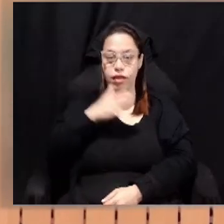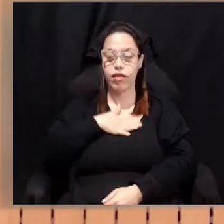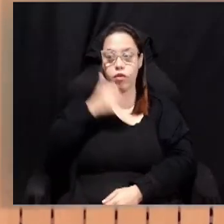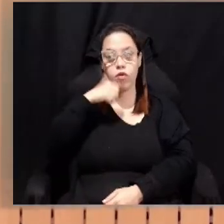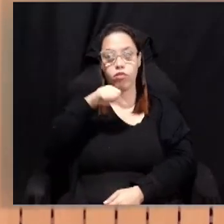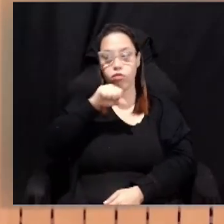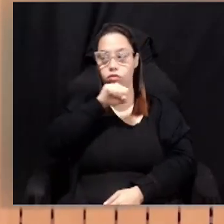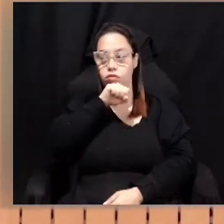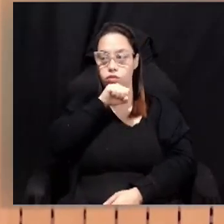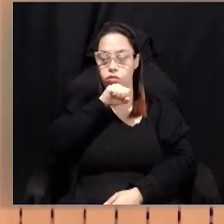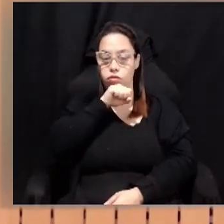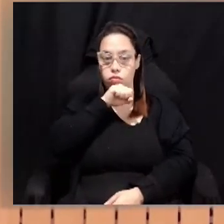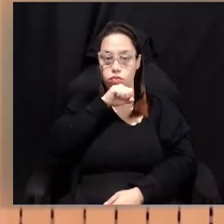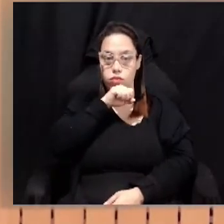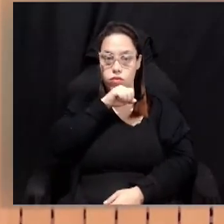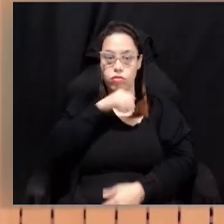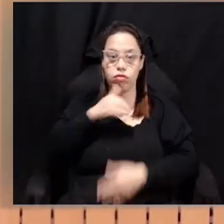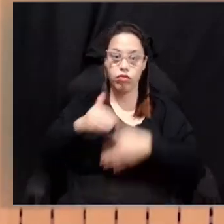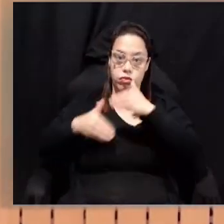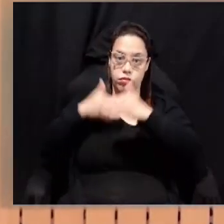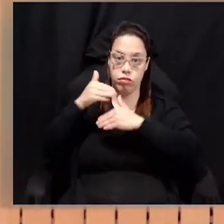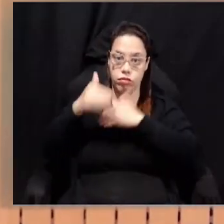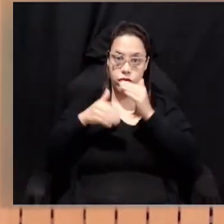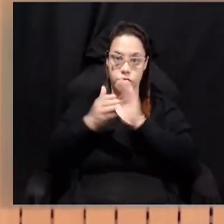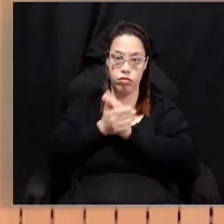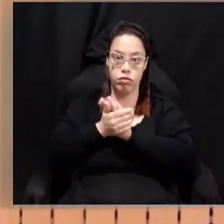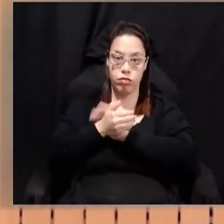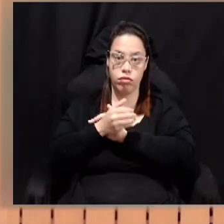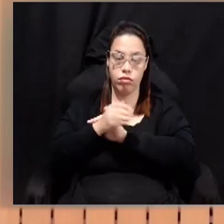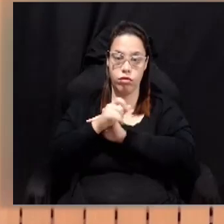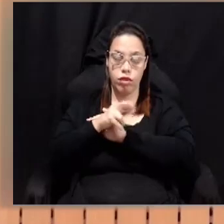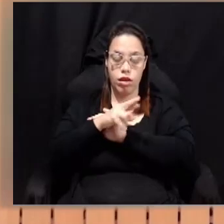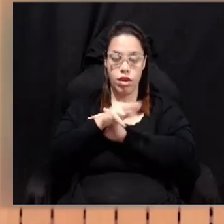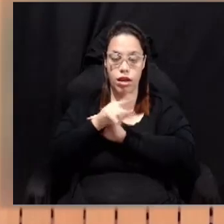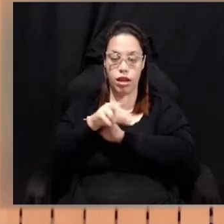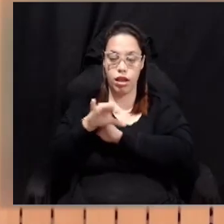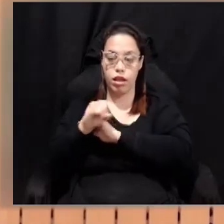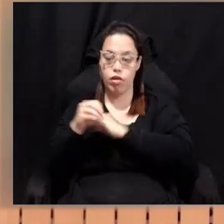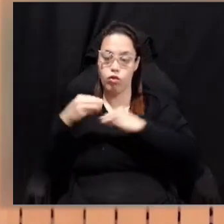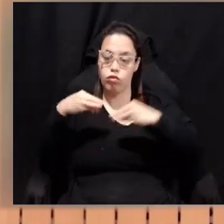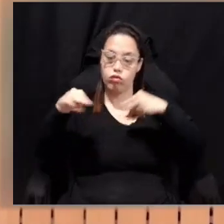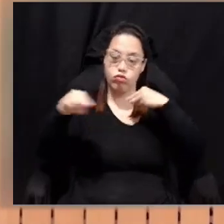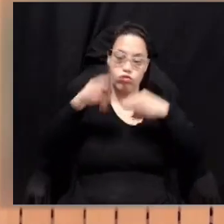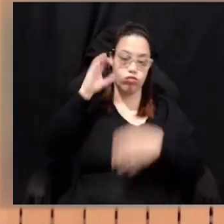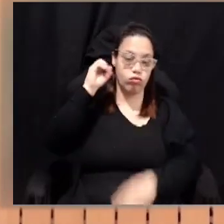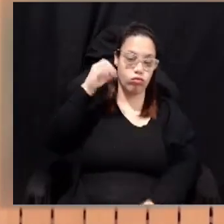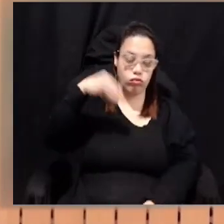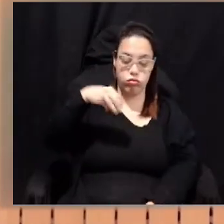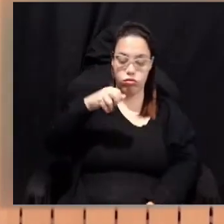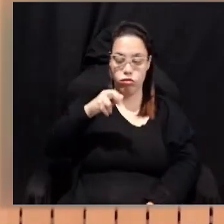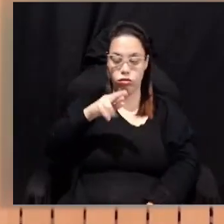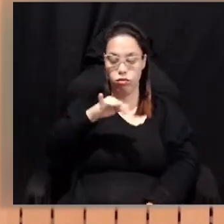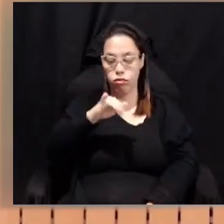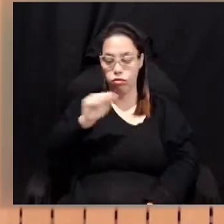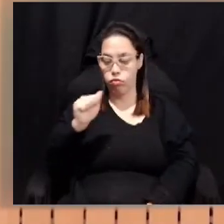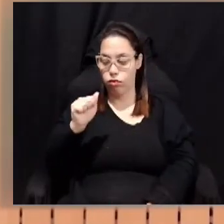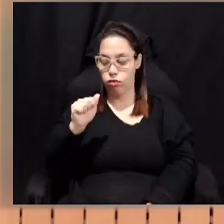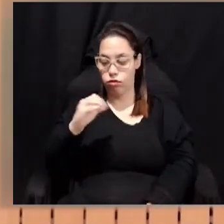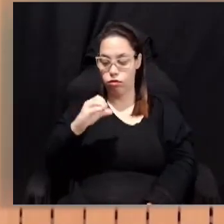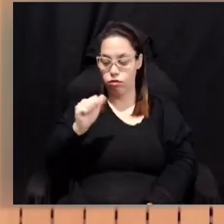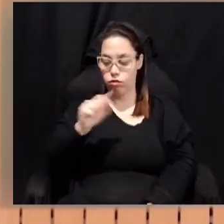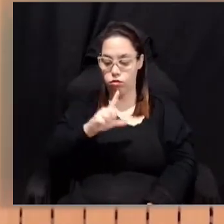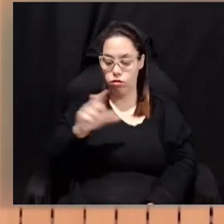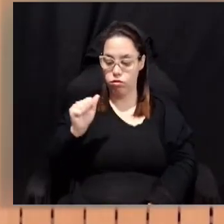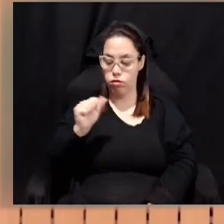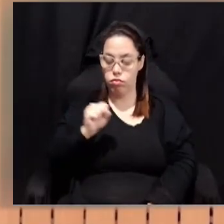Erigia minha vida em torno do castelo da música, ouvindo Maria Callas e as pretas